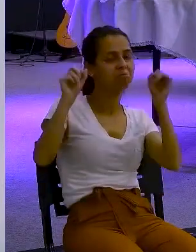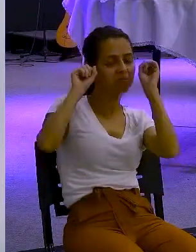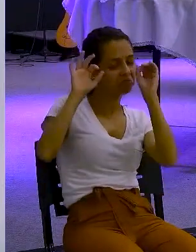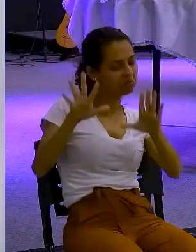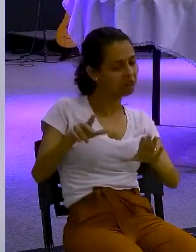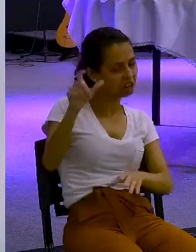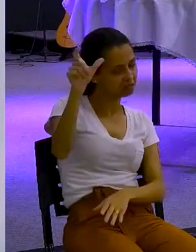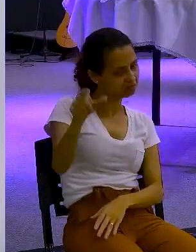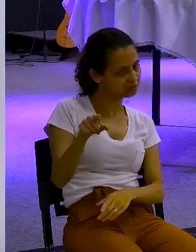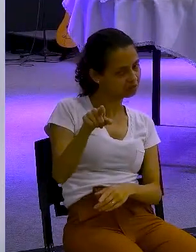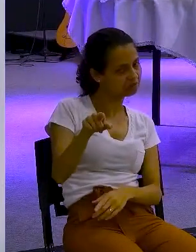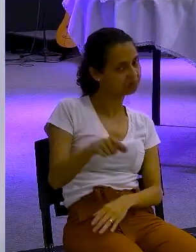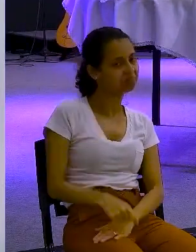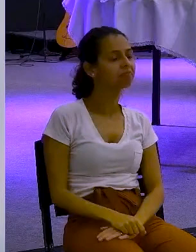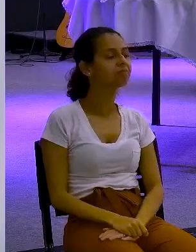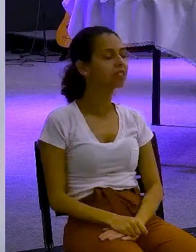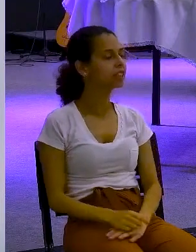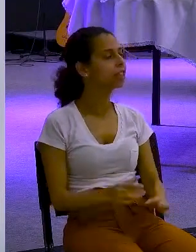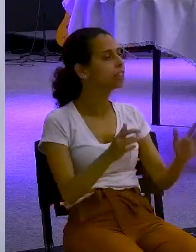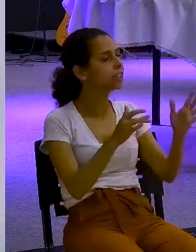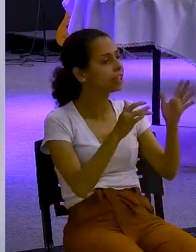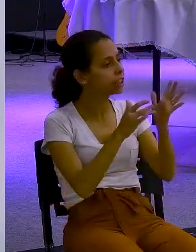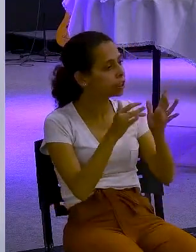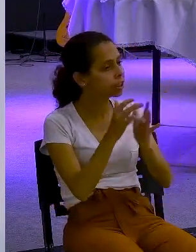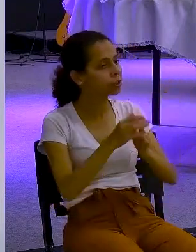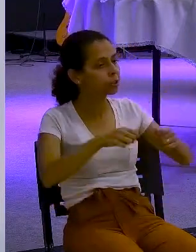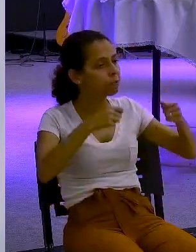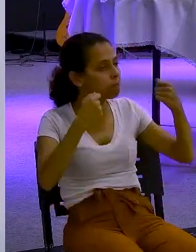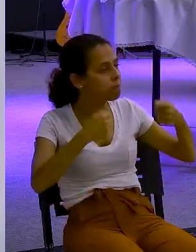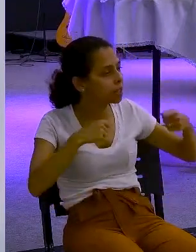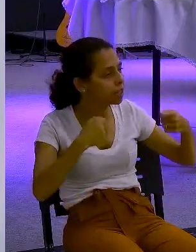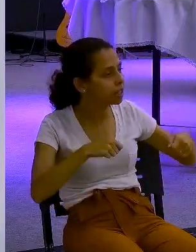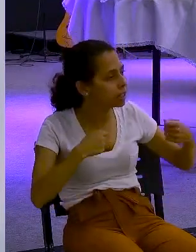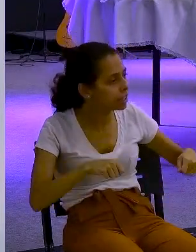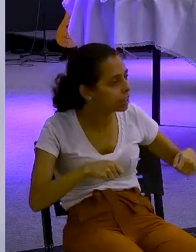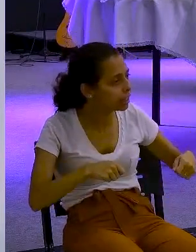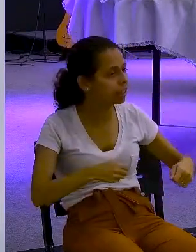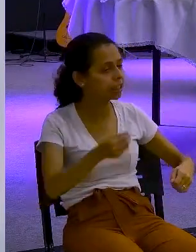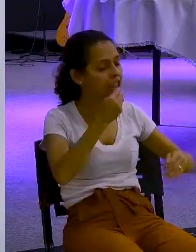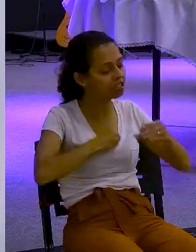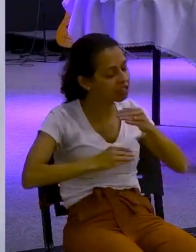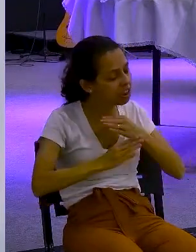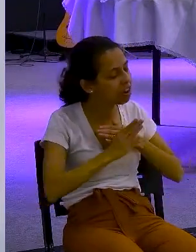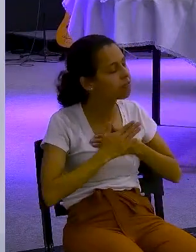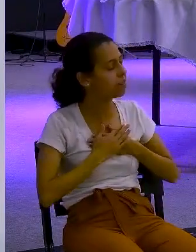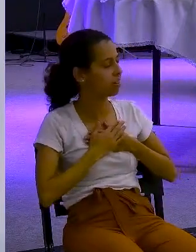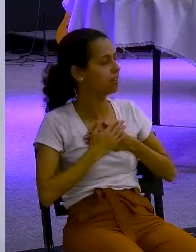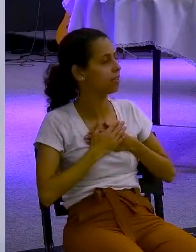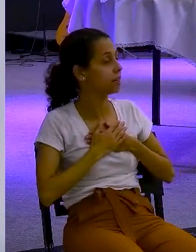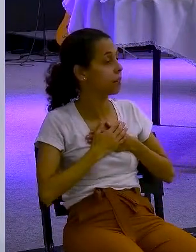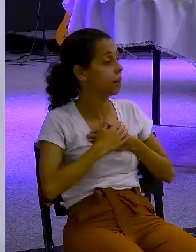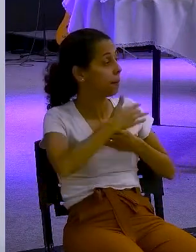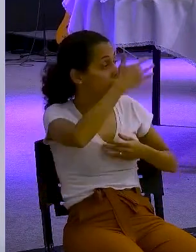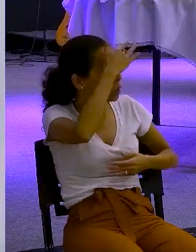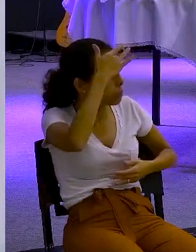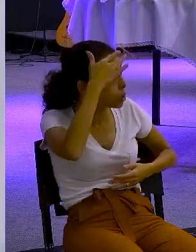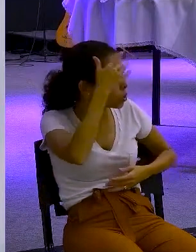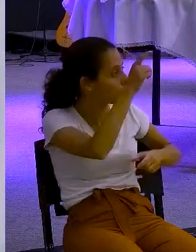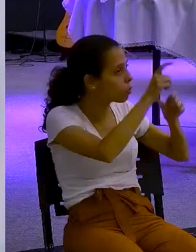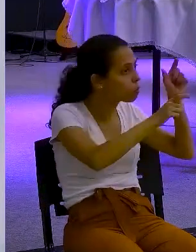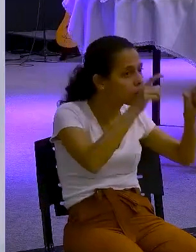Irmãos, Jesus precisa estar presente em nossas vidas para que as pessoas olhem para nós e, contentes por verem Jesus em nós,